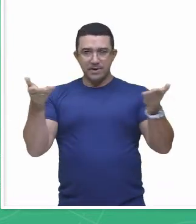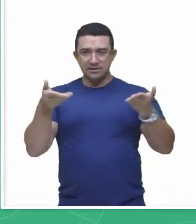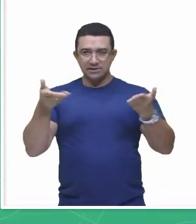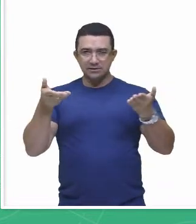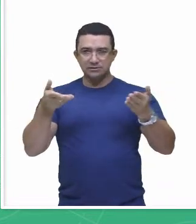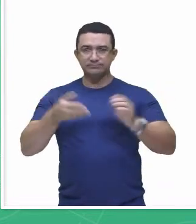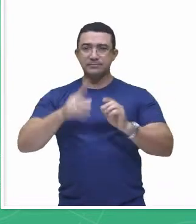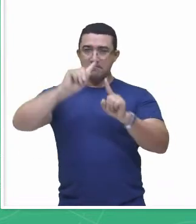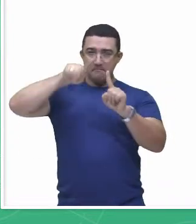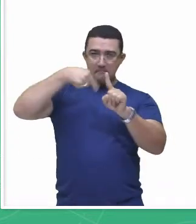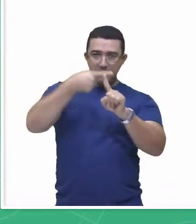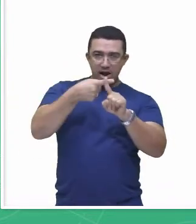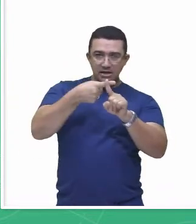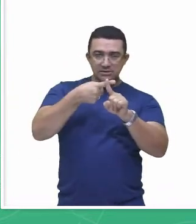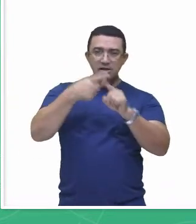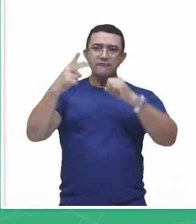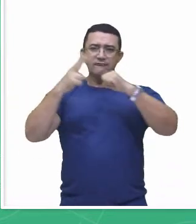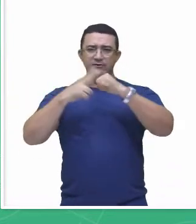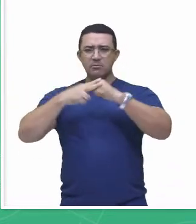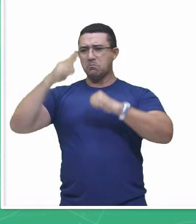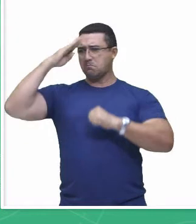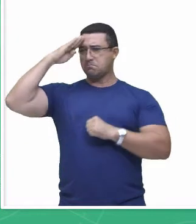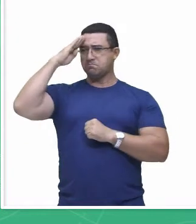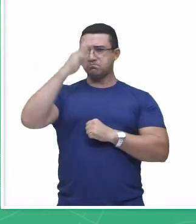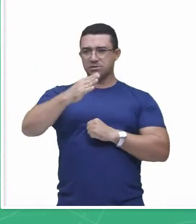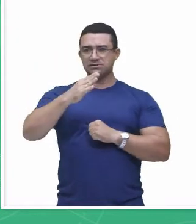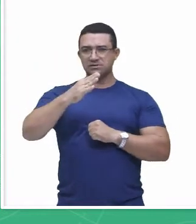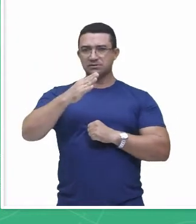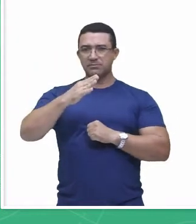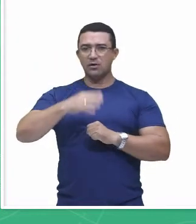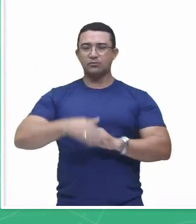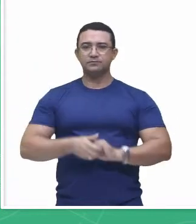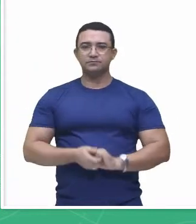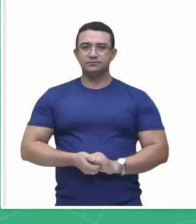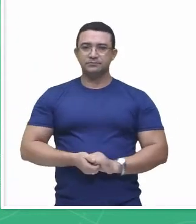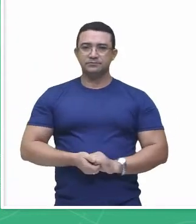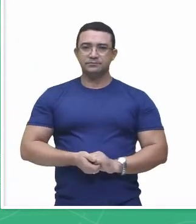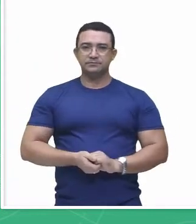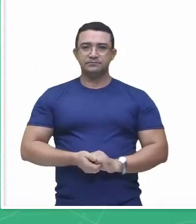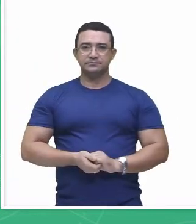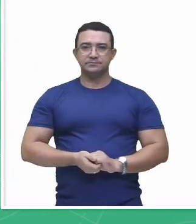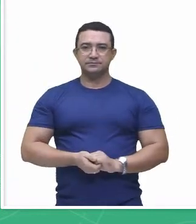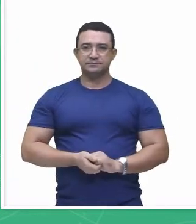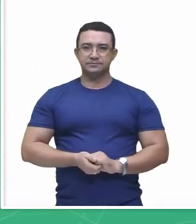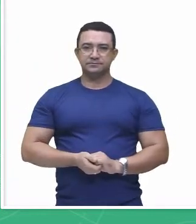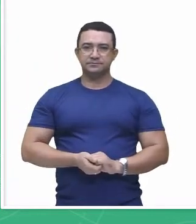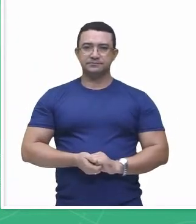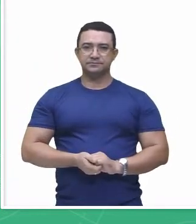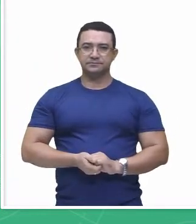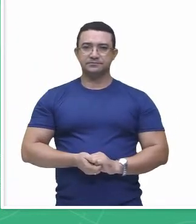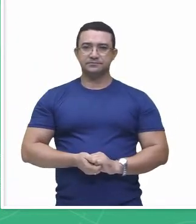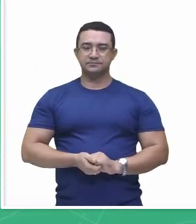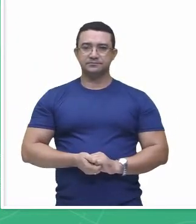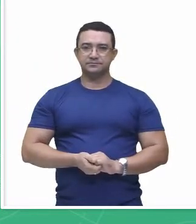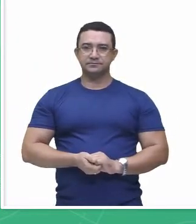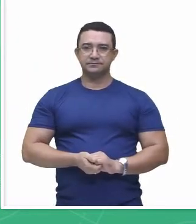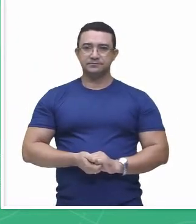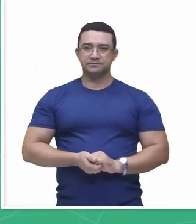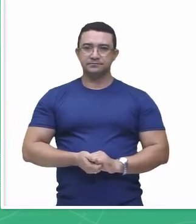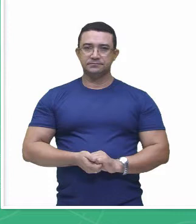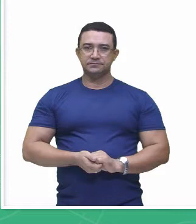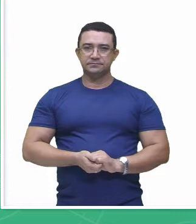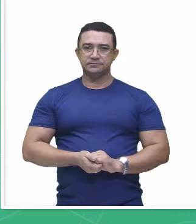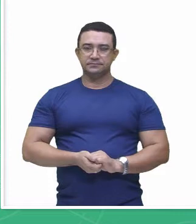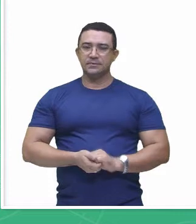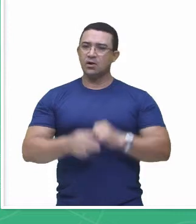mais o verbo principal, vou colocar aqui só o principal, que vai dizer qual é a ação que está sendo realizada. E